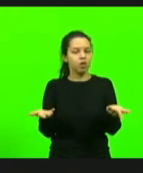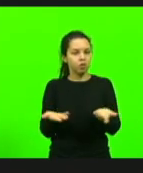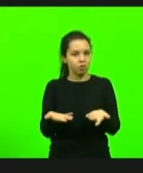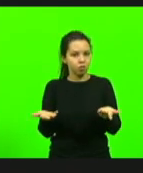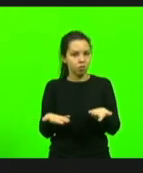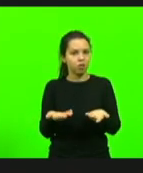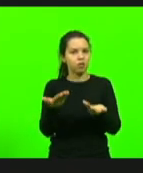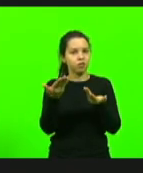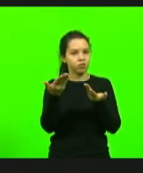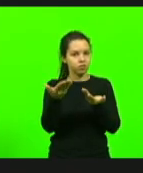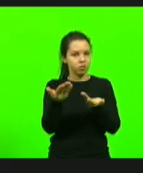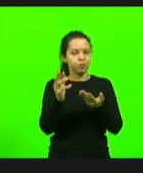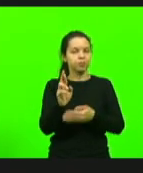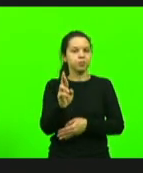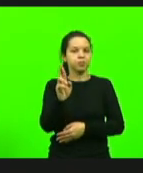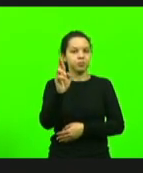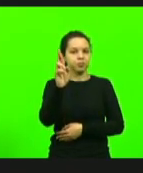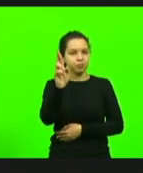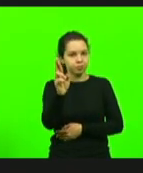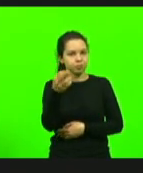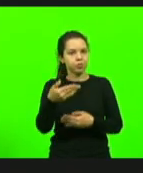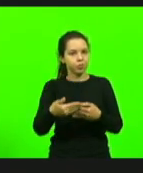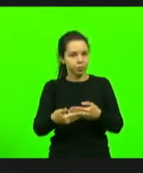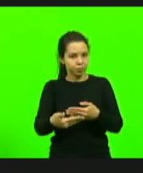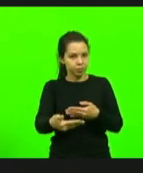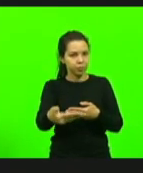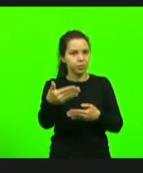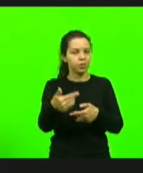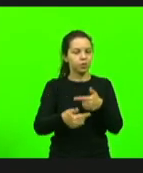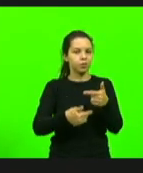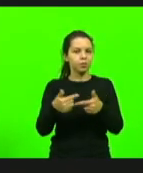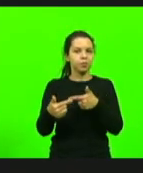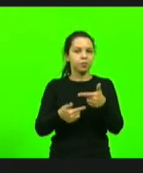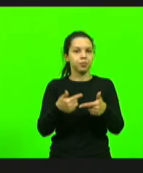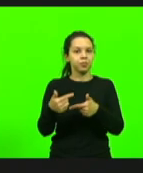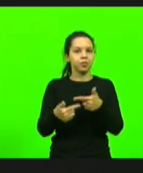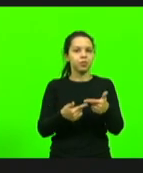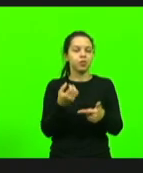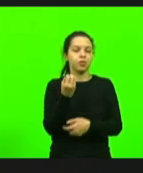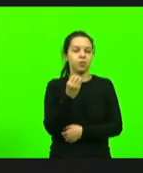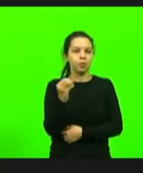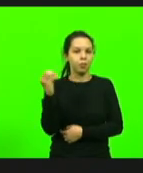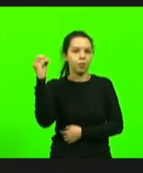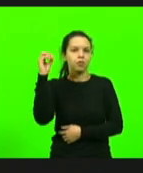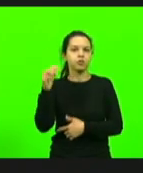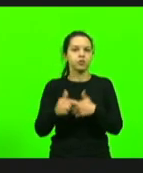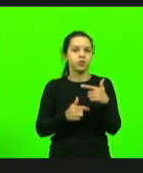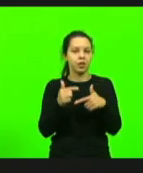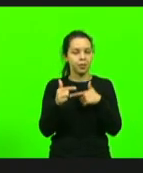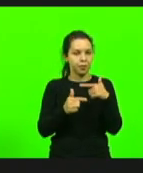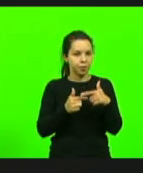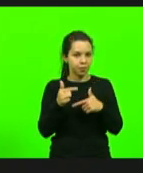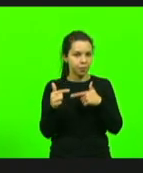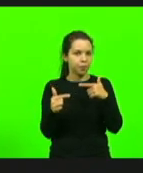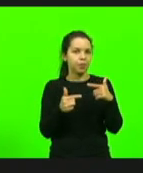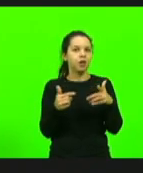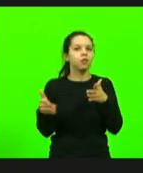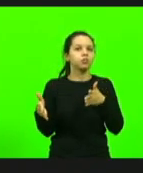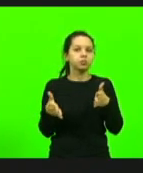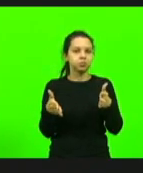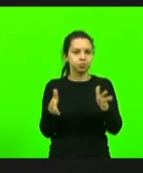nesse momento então a você para se passa a condução dos trabalhos e que passa um ótimo trabalho e conduza muito bem